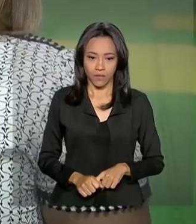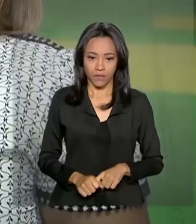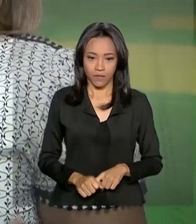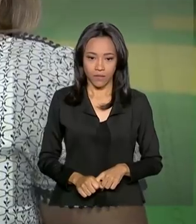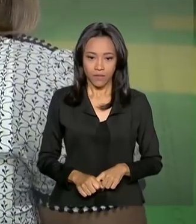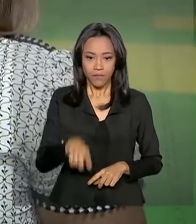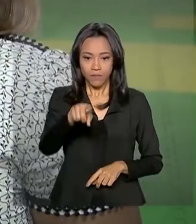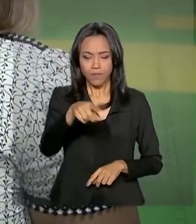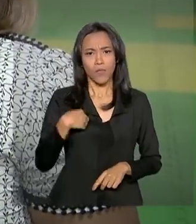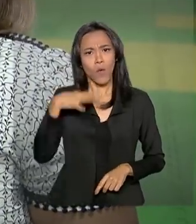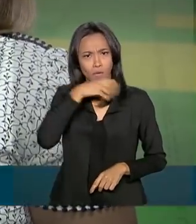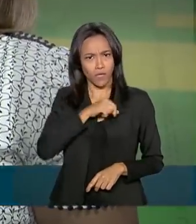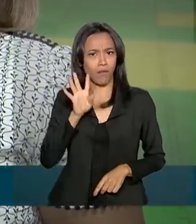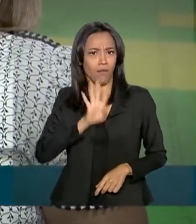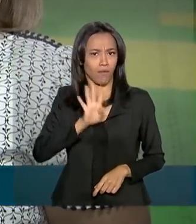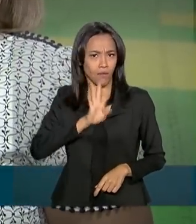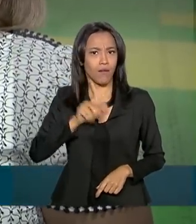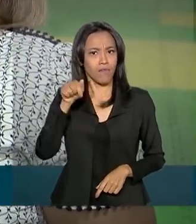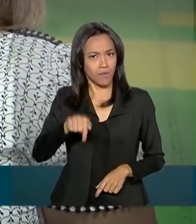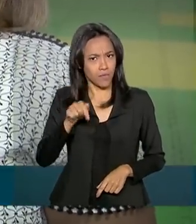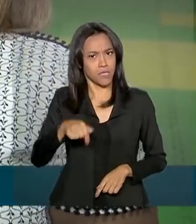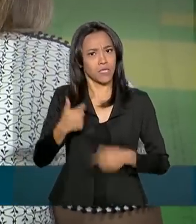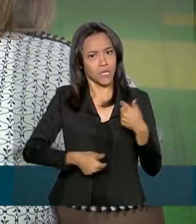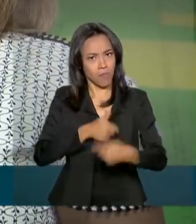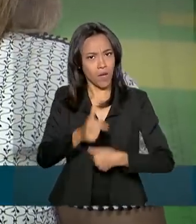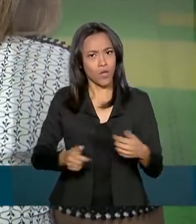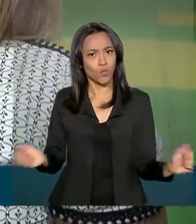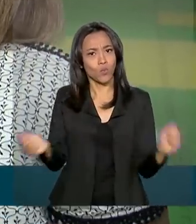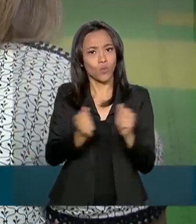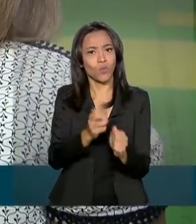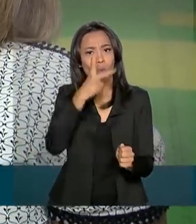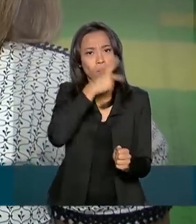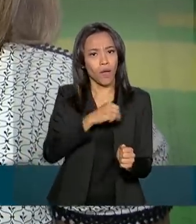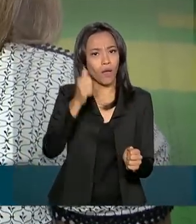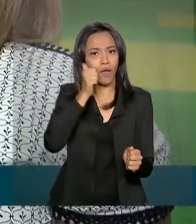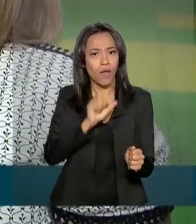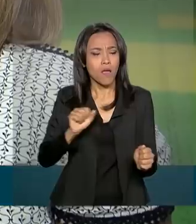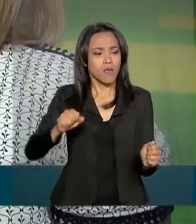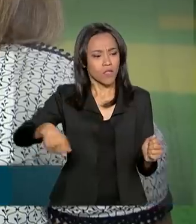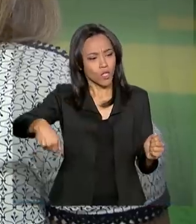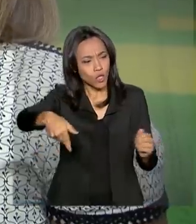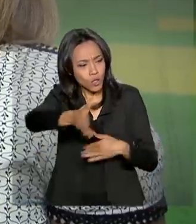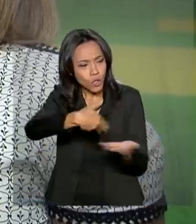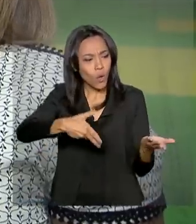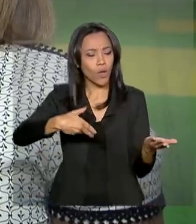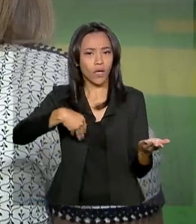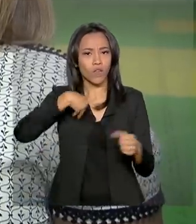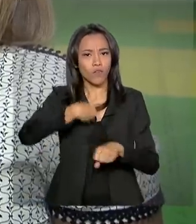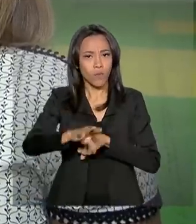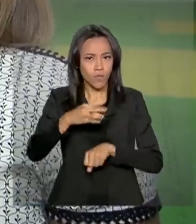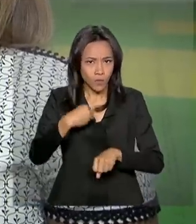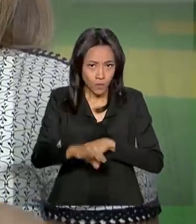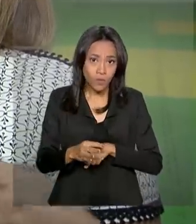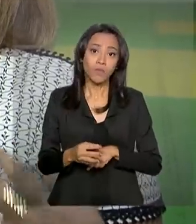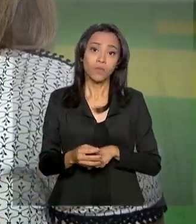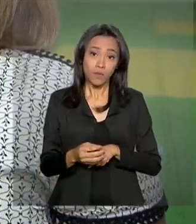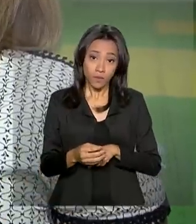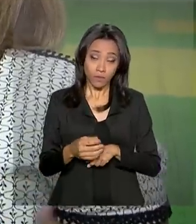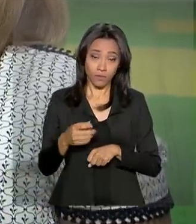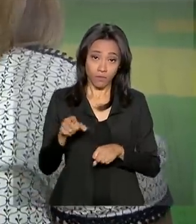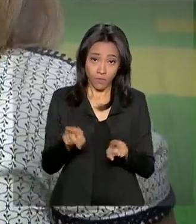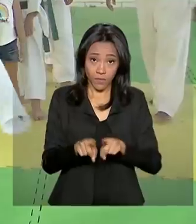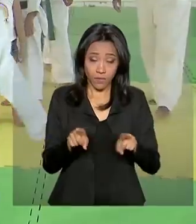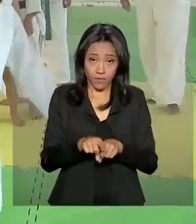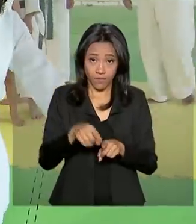Eu achei legal esse trabalho com os pais, porque vai ser troca de informação, né? E eles vão também se trabalhar